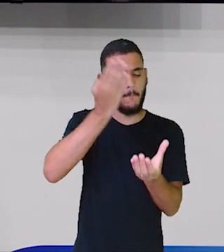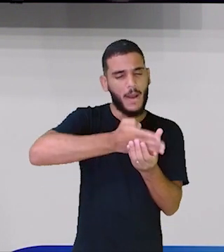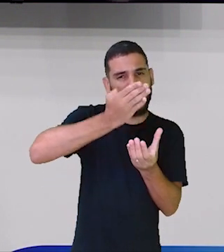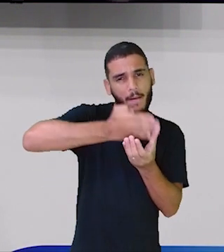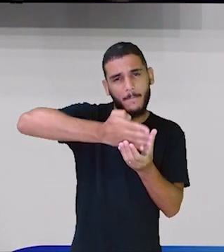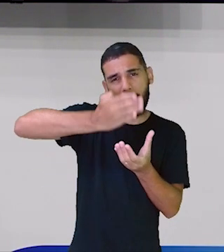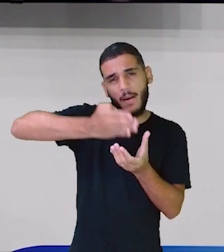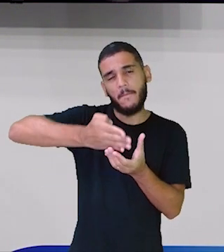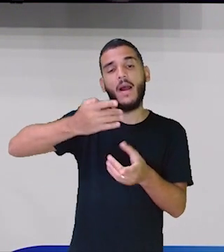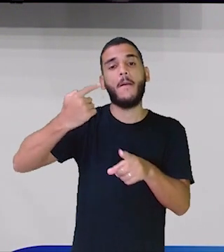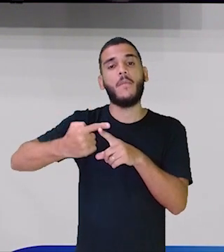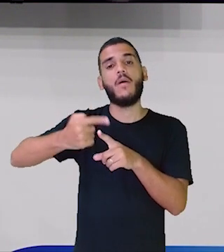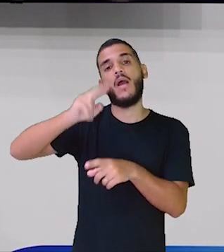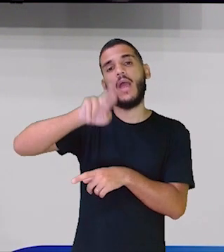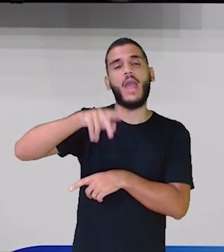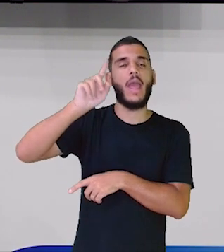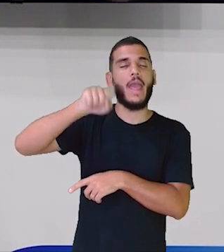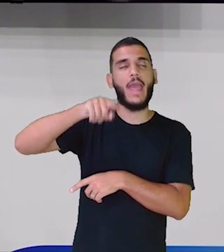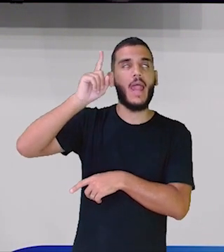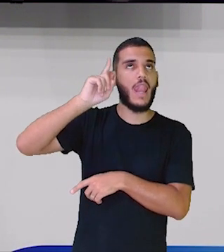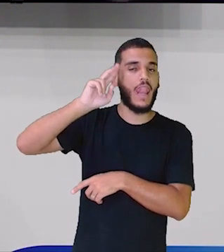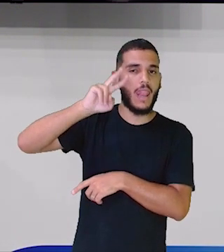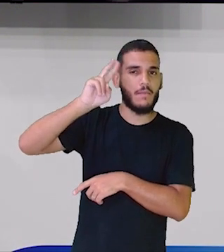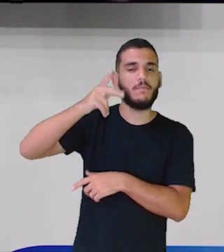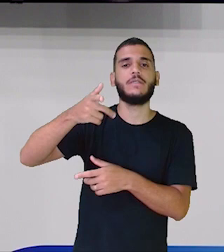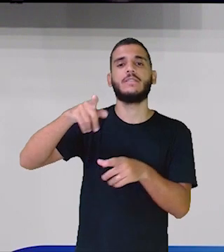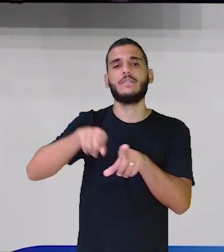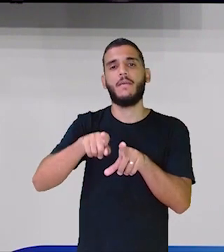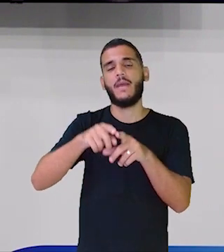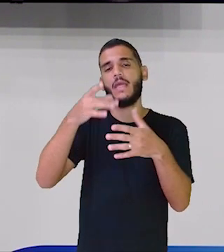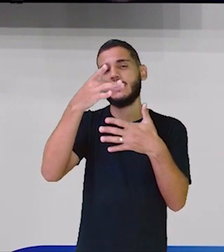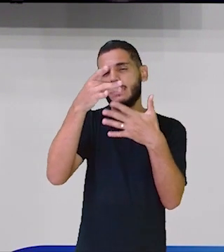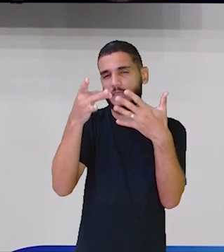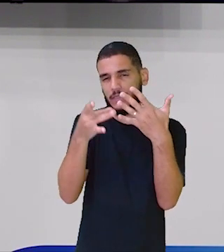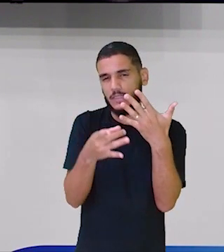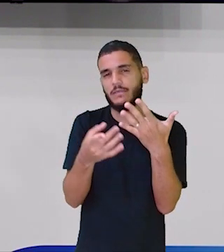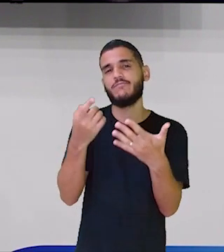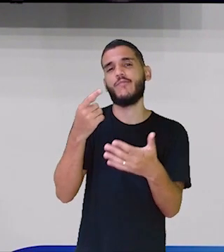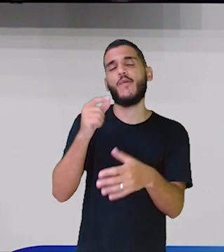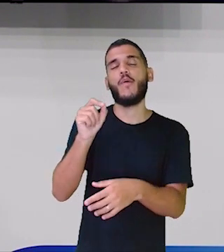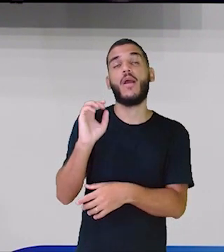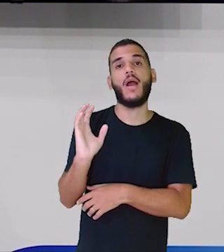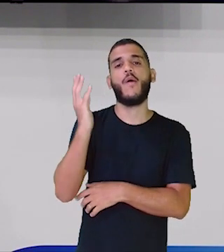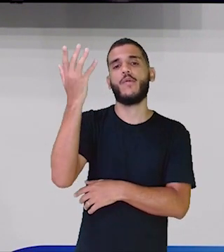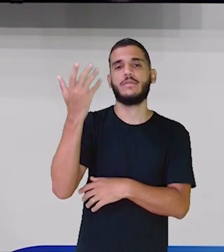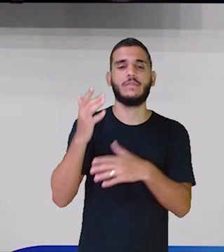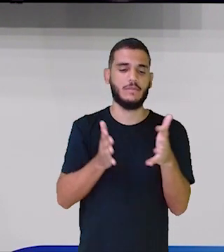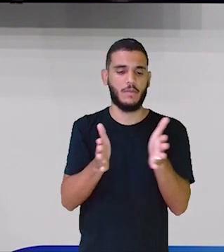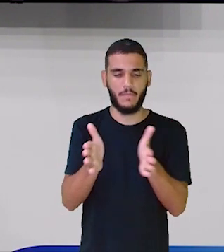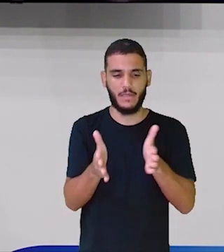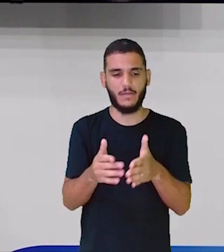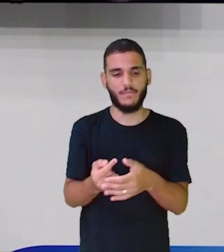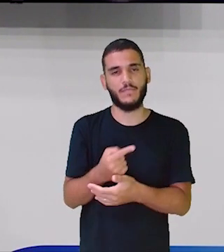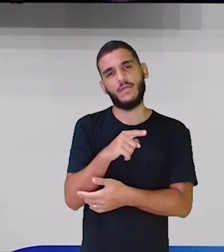aí, pois são lembranças, são relatos aí de um tempo que aconteceu lá. Muitas coisas, não sei se vocês